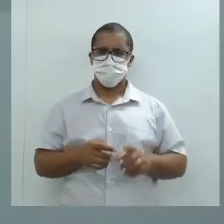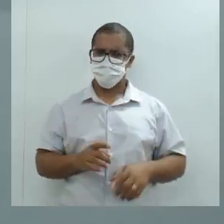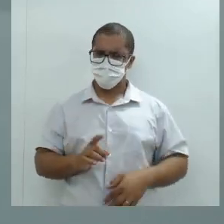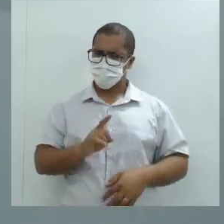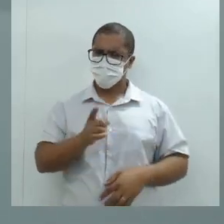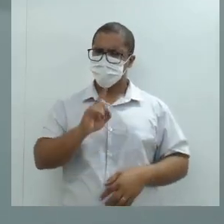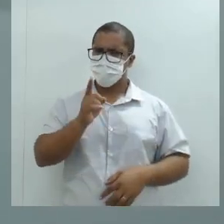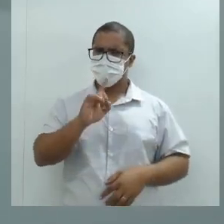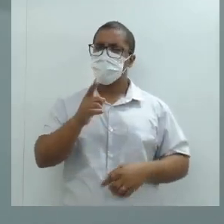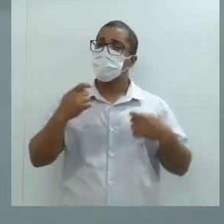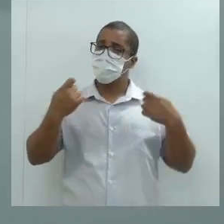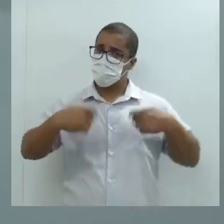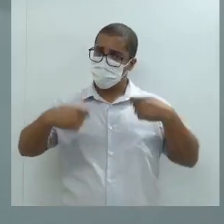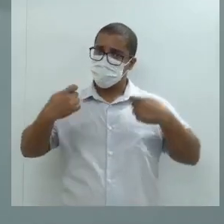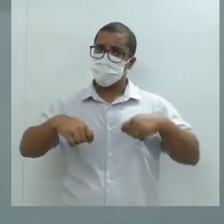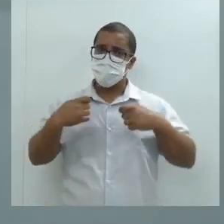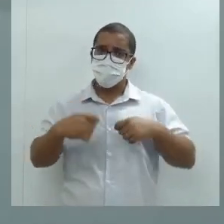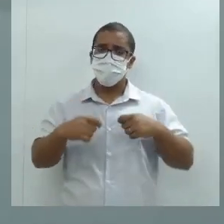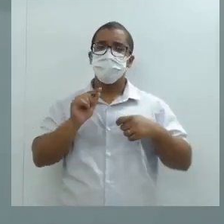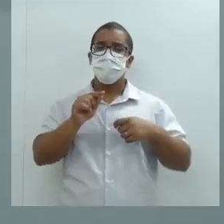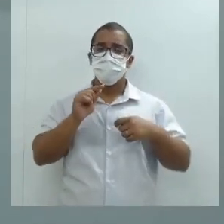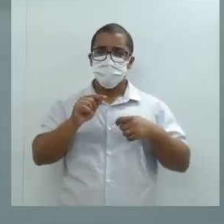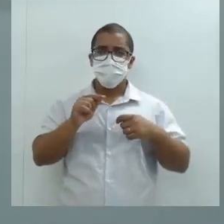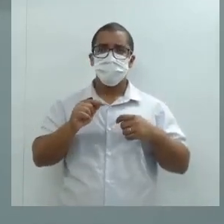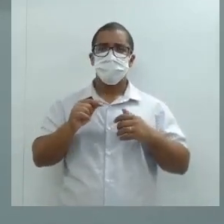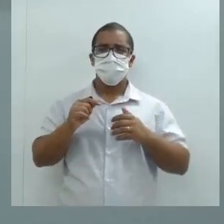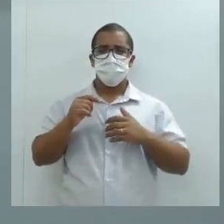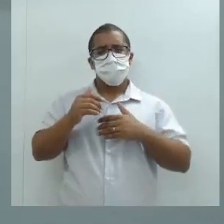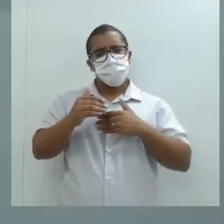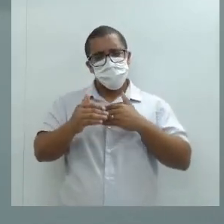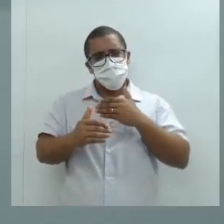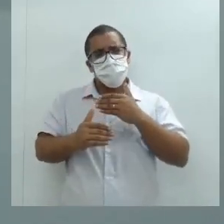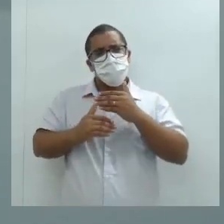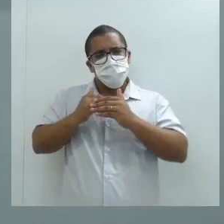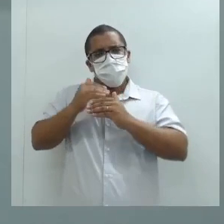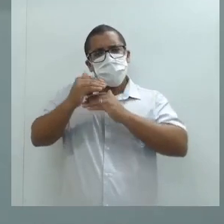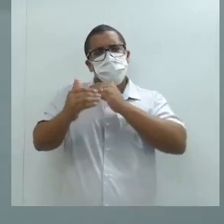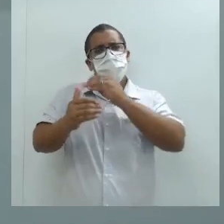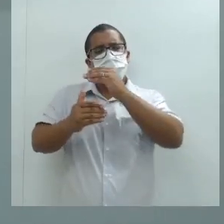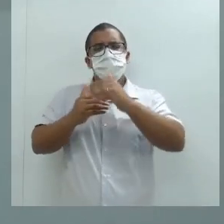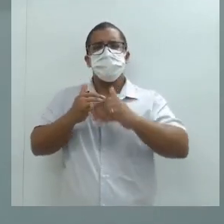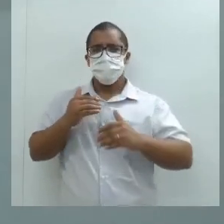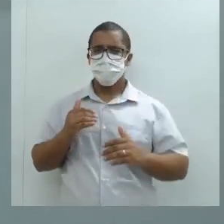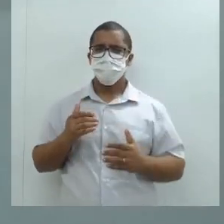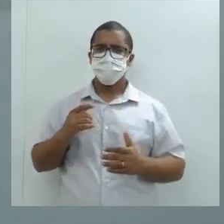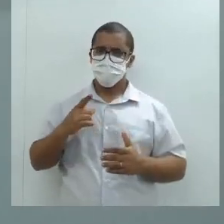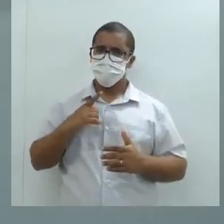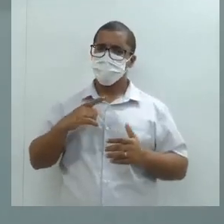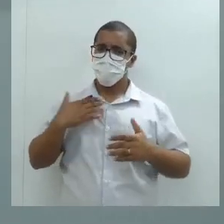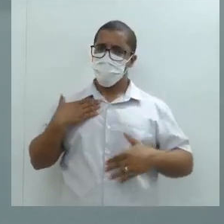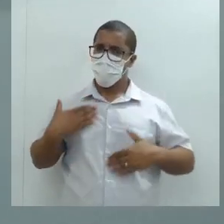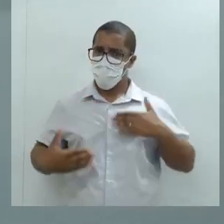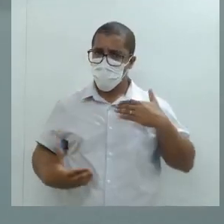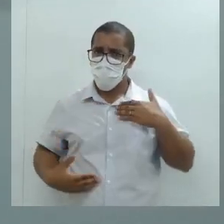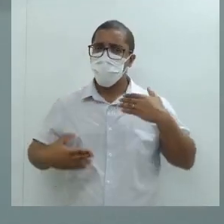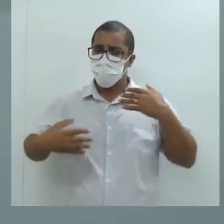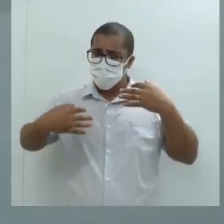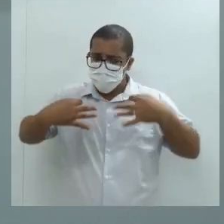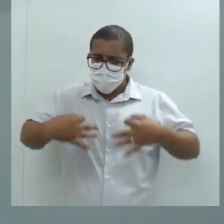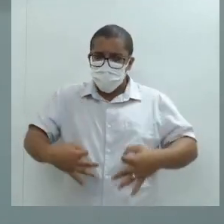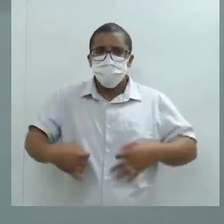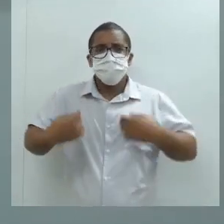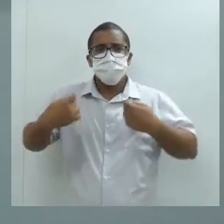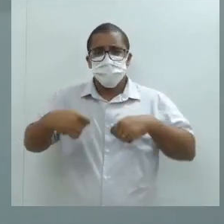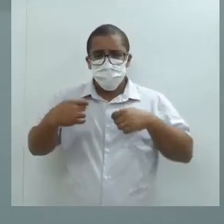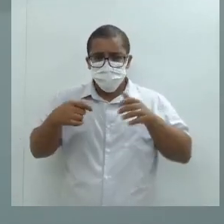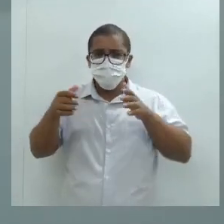Ela tem que passar pelo seu amadurecimento sexual, pelo seu desenvolvimento do seu corpo, né? Que existe